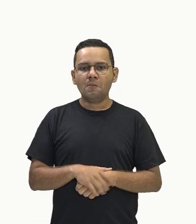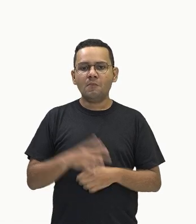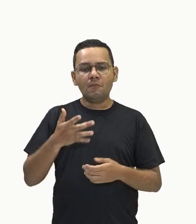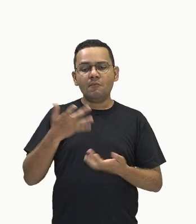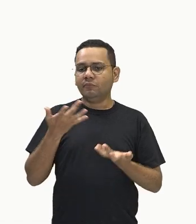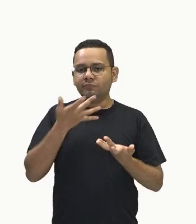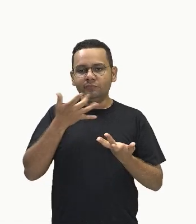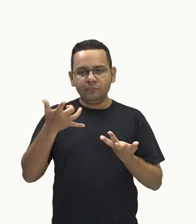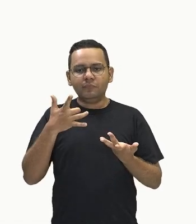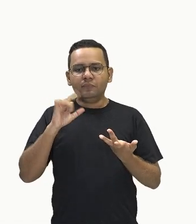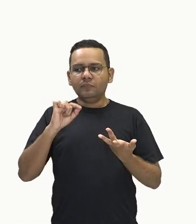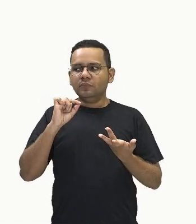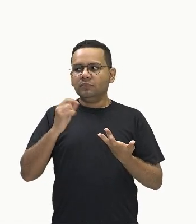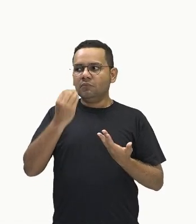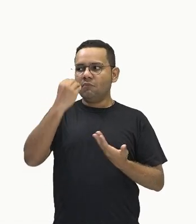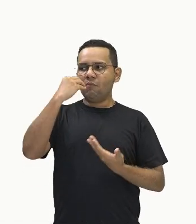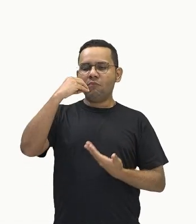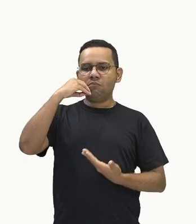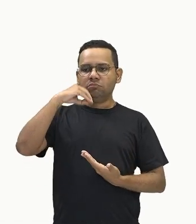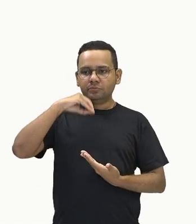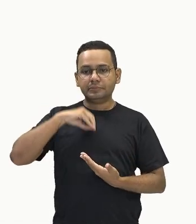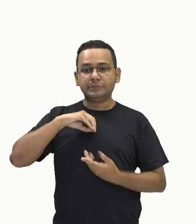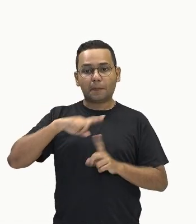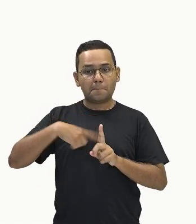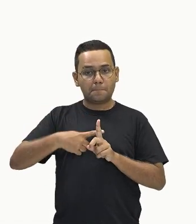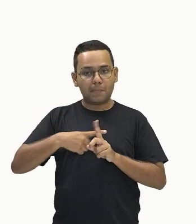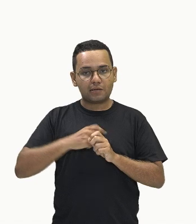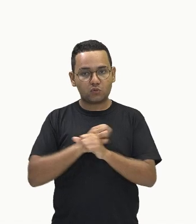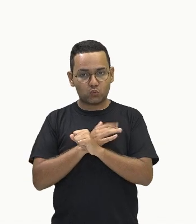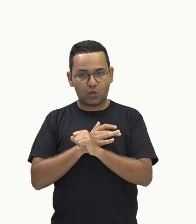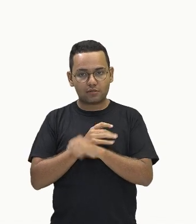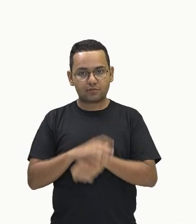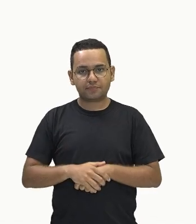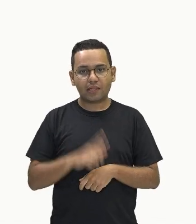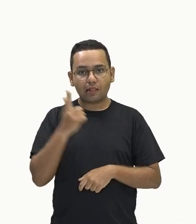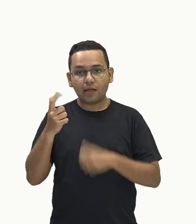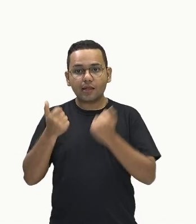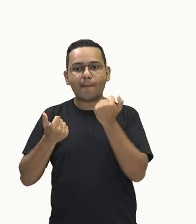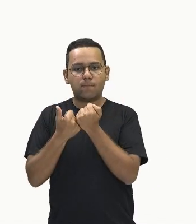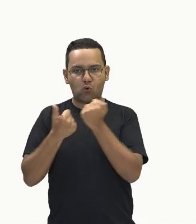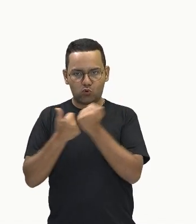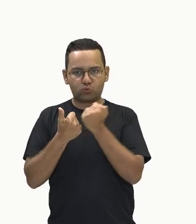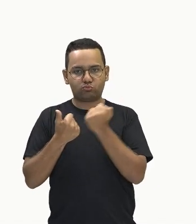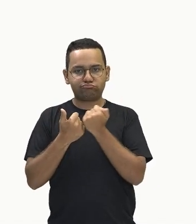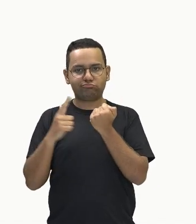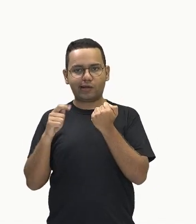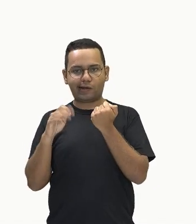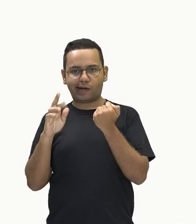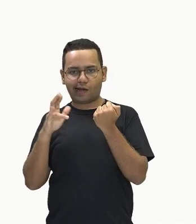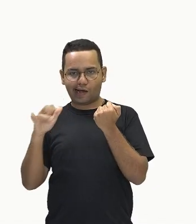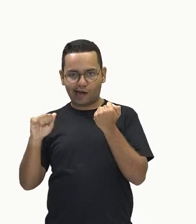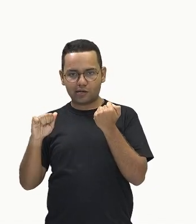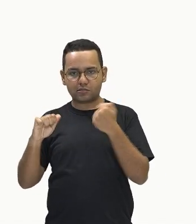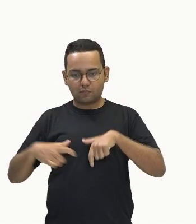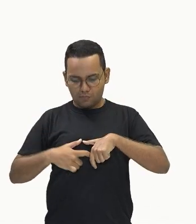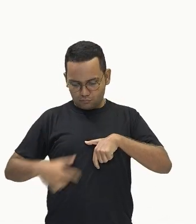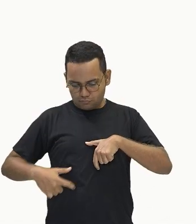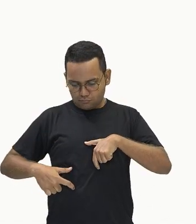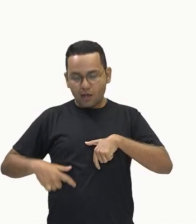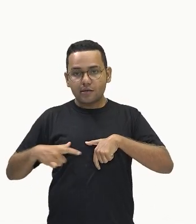suco gástrico. Então, aqui nós temos as glândulas gástricas que estão na parede do nosso